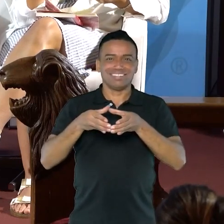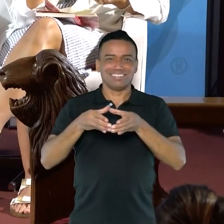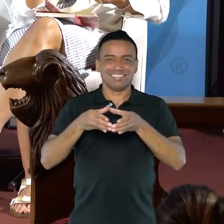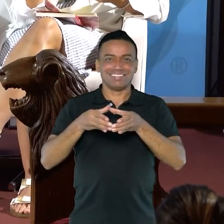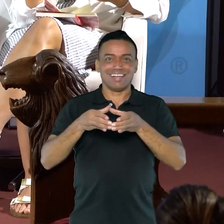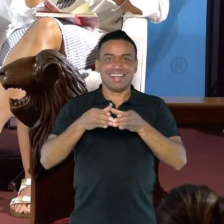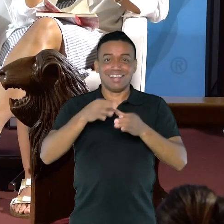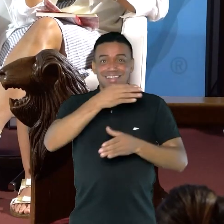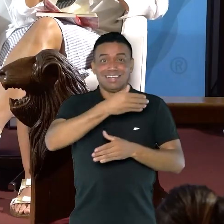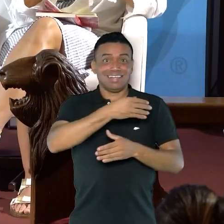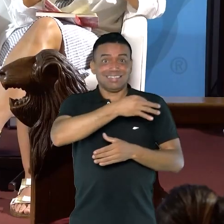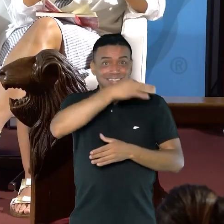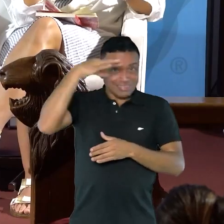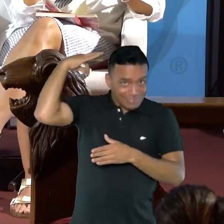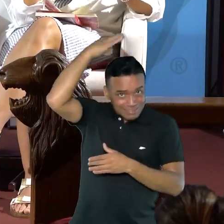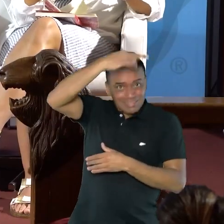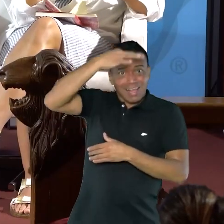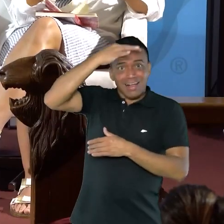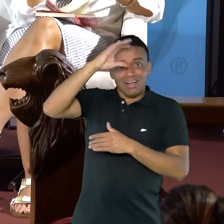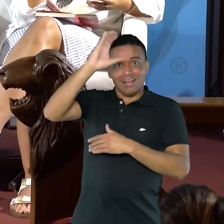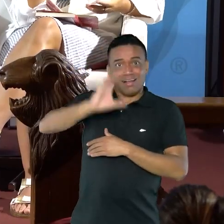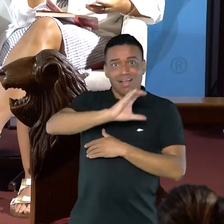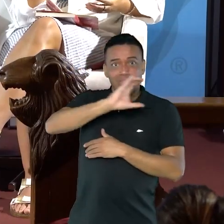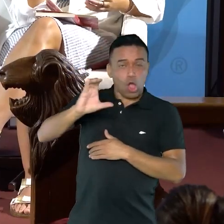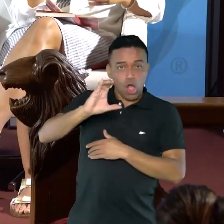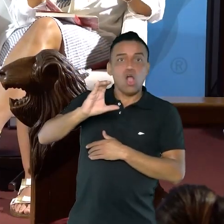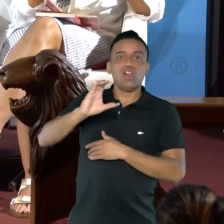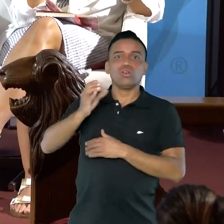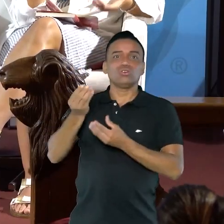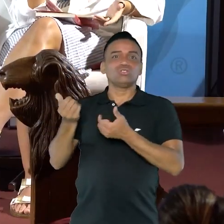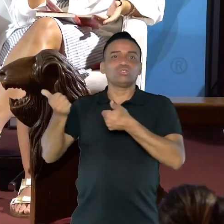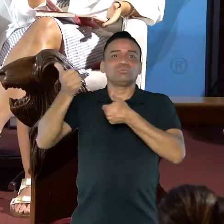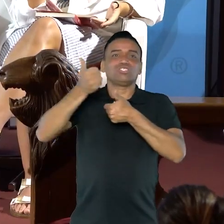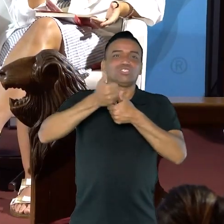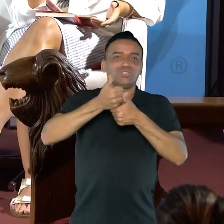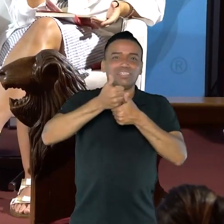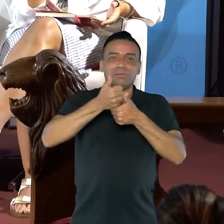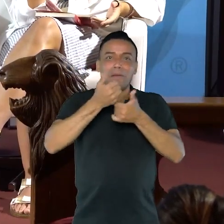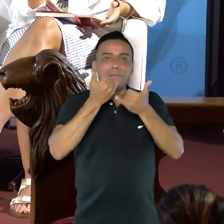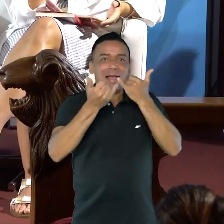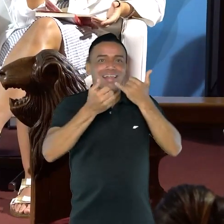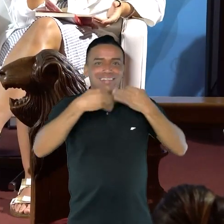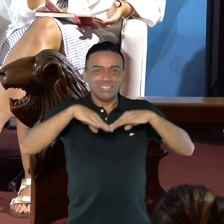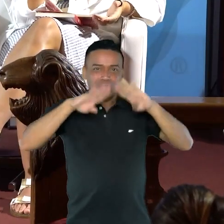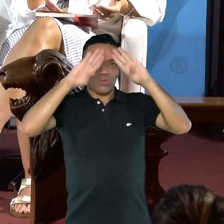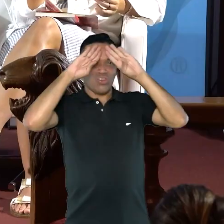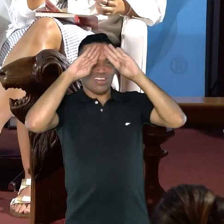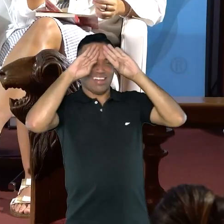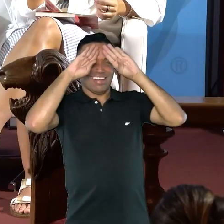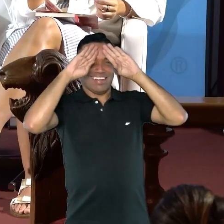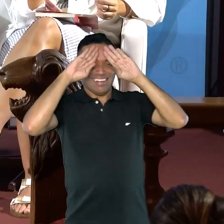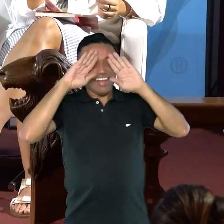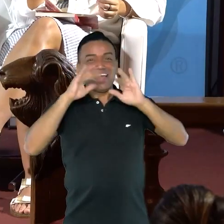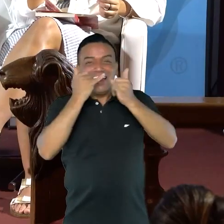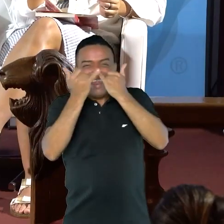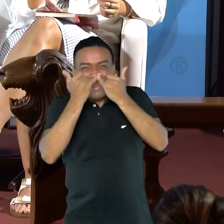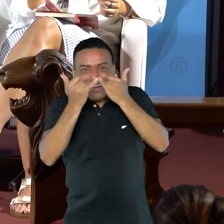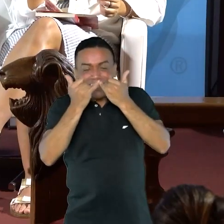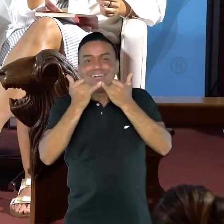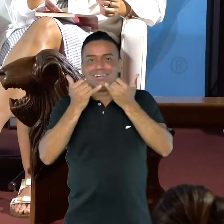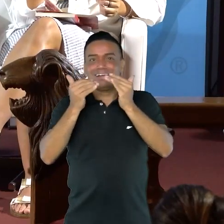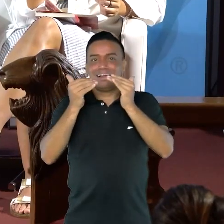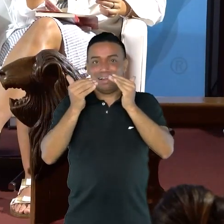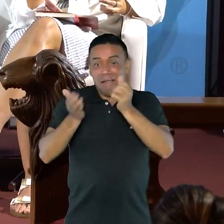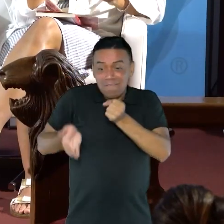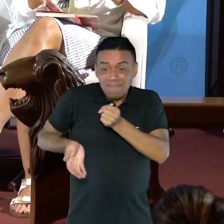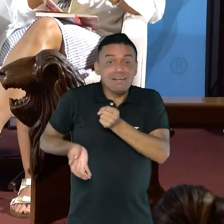de manter alguma parte que fosse desses cultos, né, dessa espiritualidade. Então tem havido também um